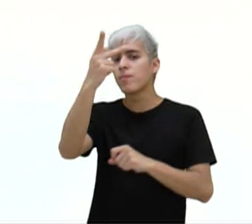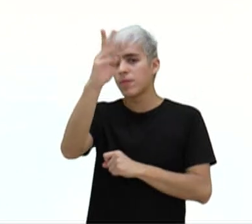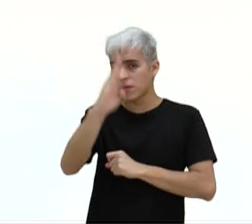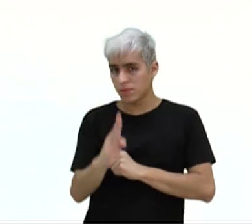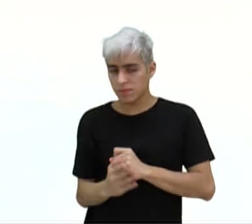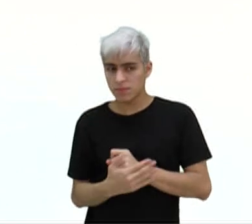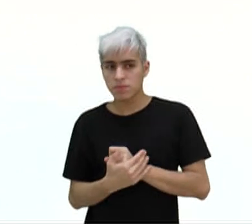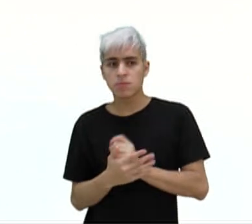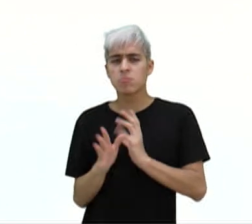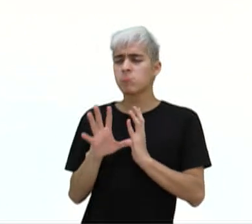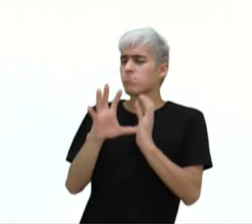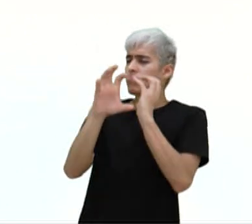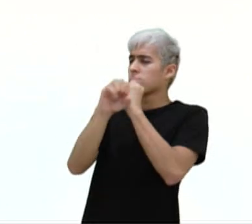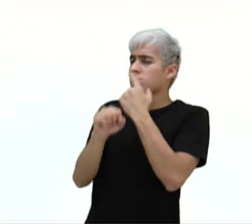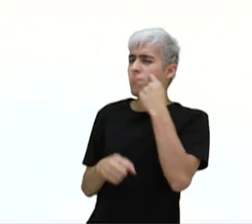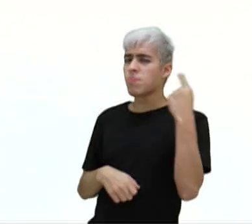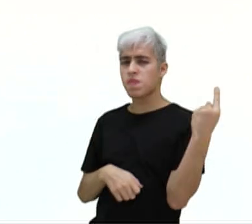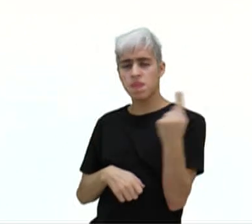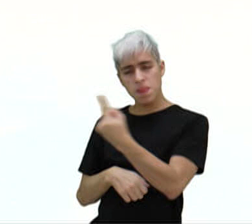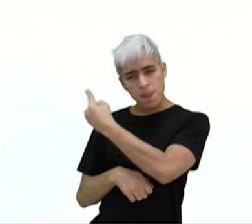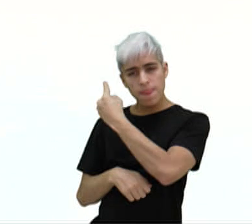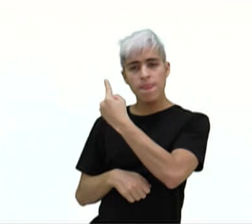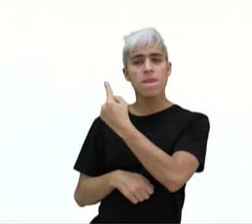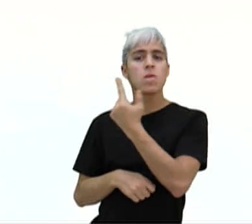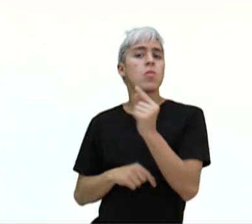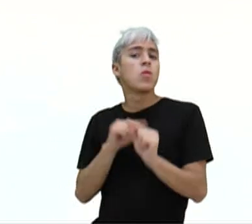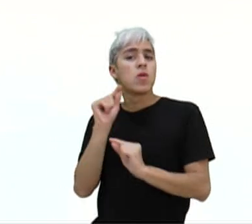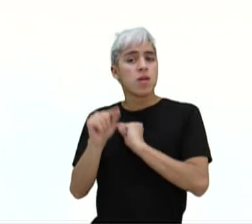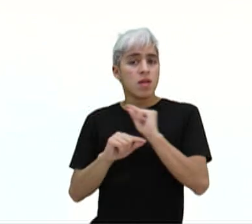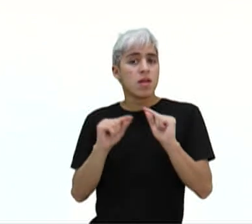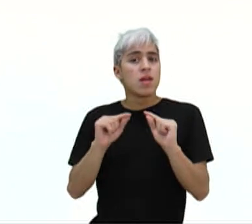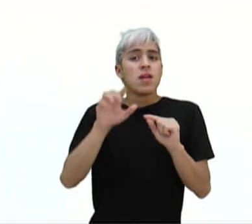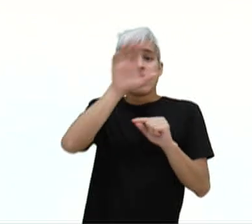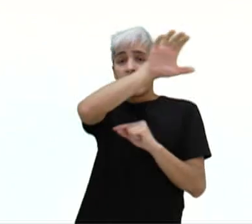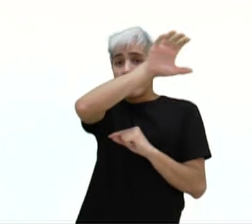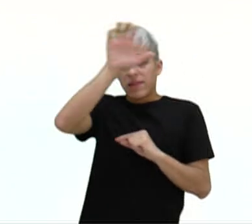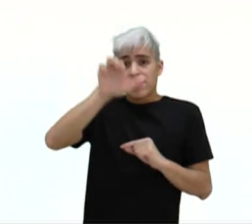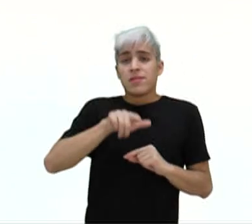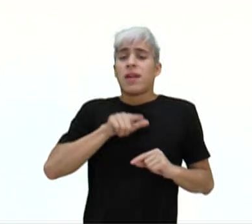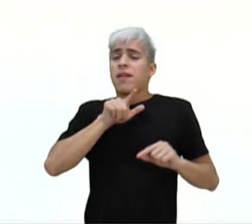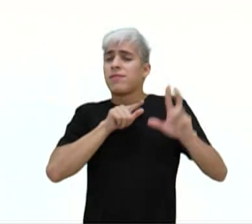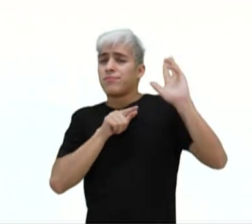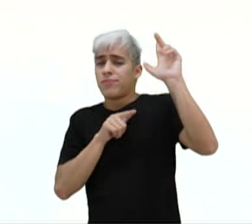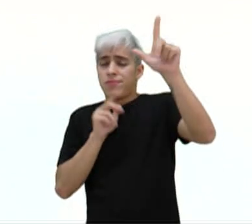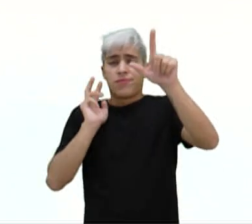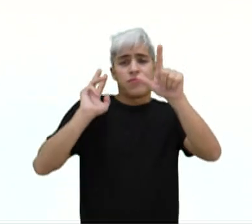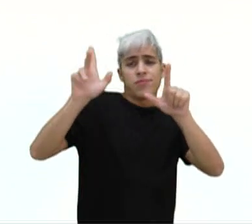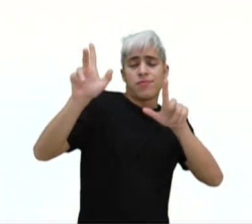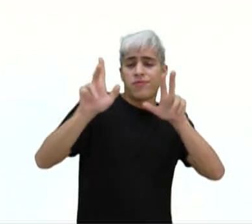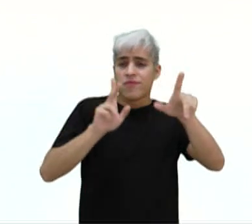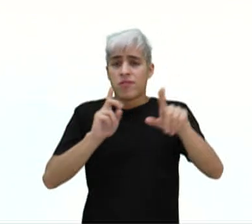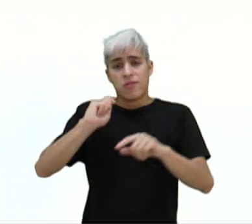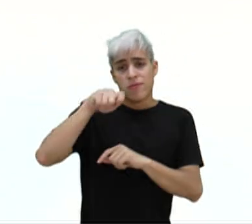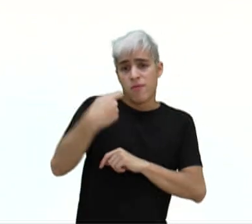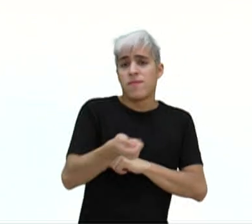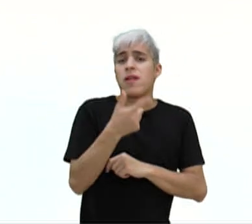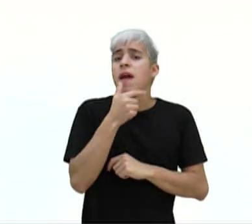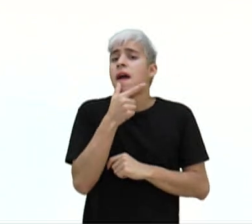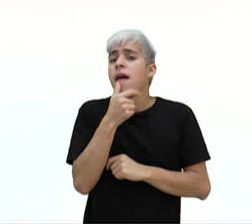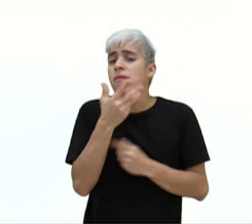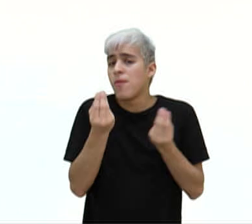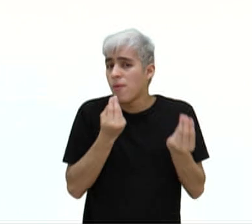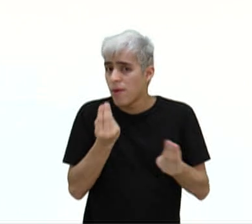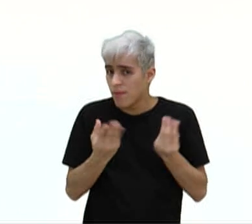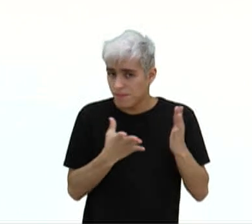aí nós conseguimos perceber aqui no mapa que as regiões vivem diferentes realidades em relação ao abastecimento de água.